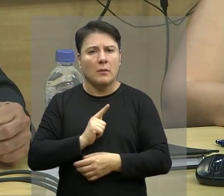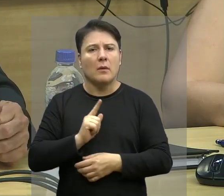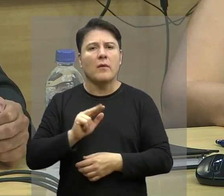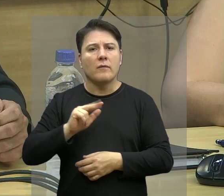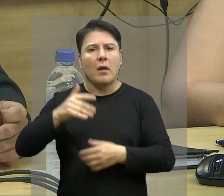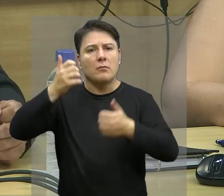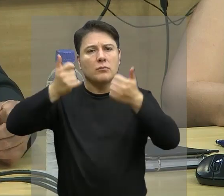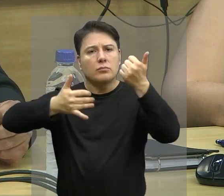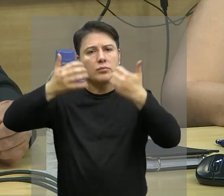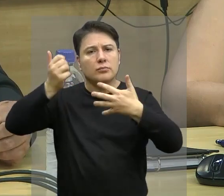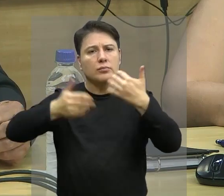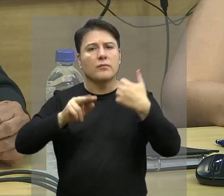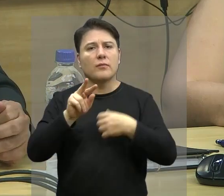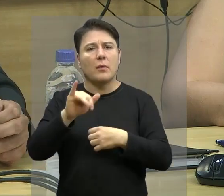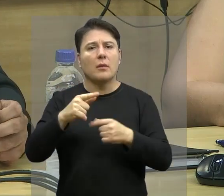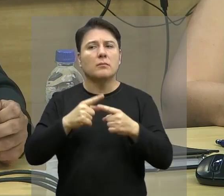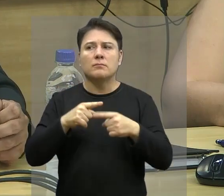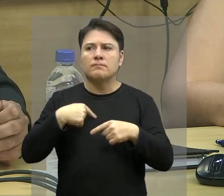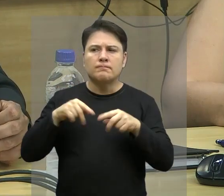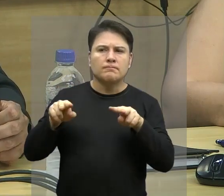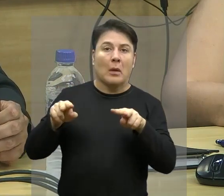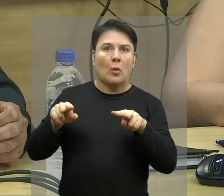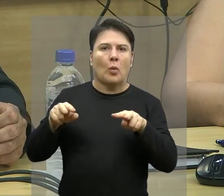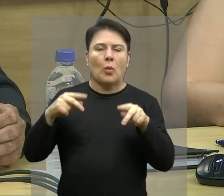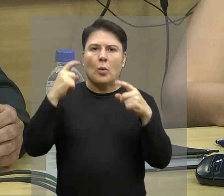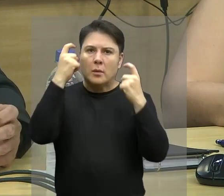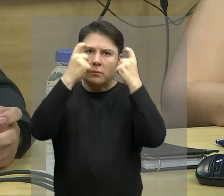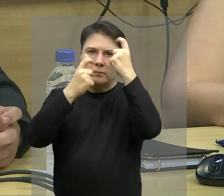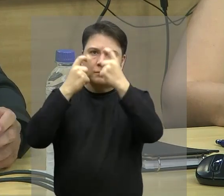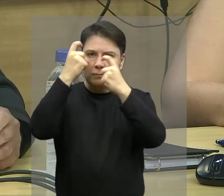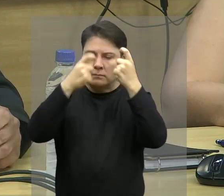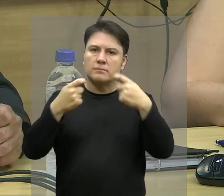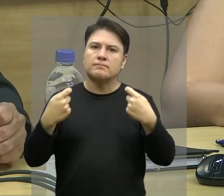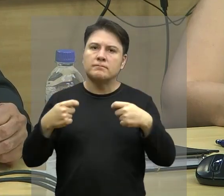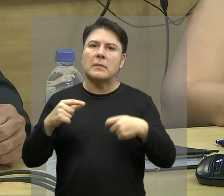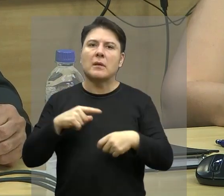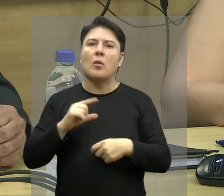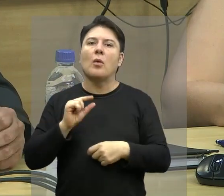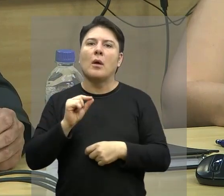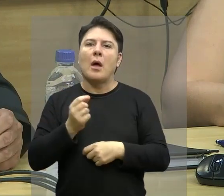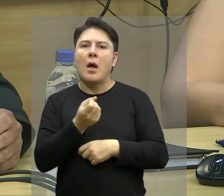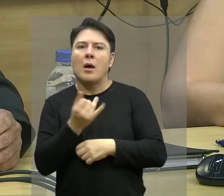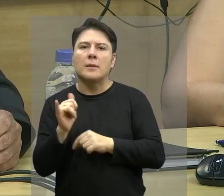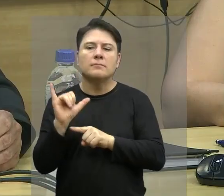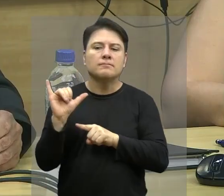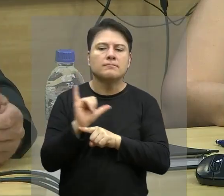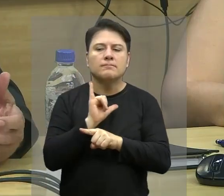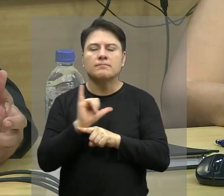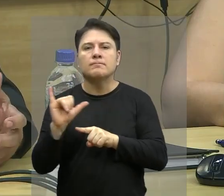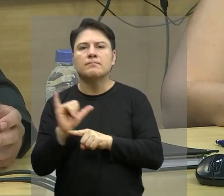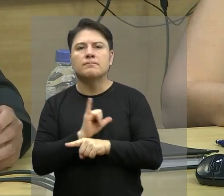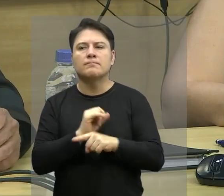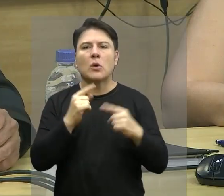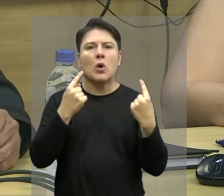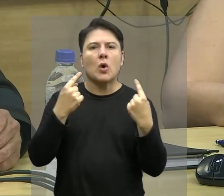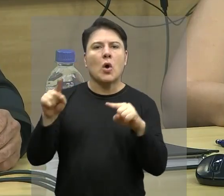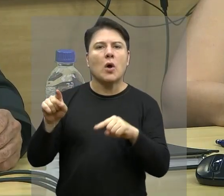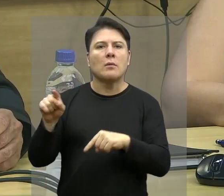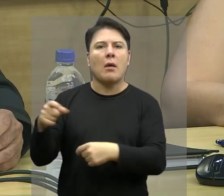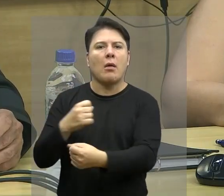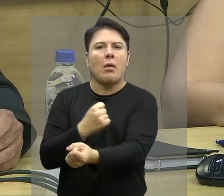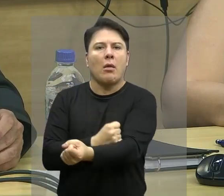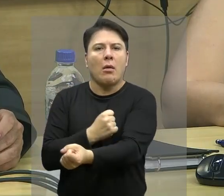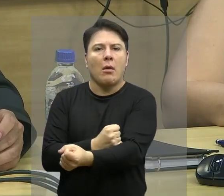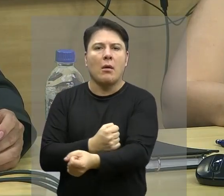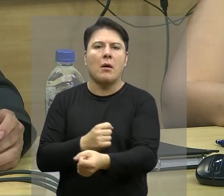isso também, que é muito preocupante, e a gente tem que ter algumas ações para que a gente possa combater, ou